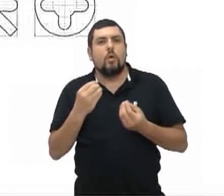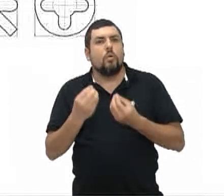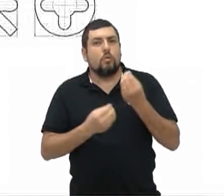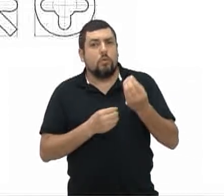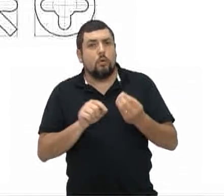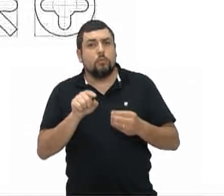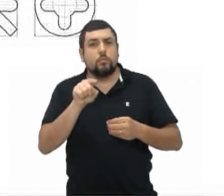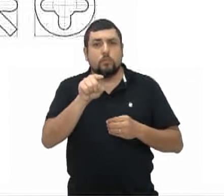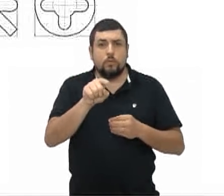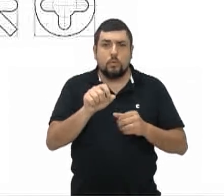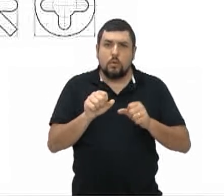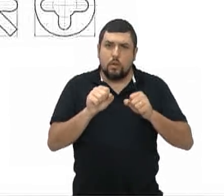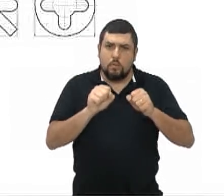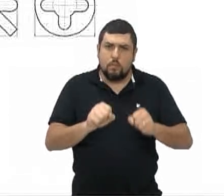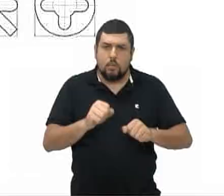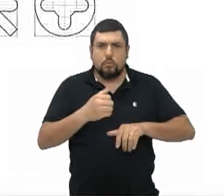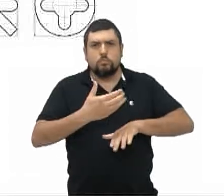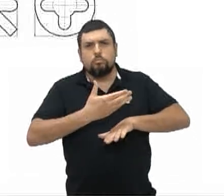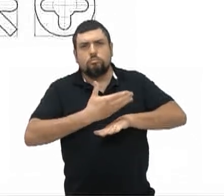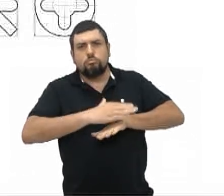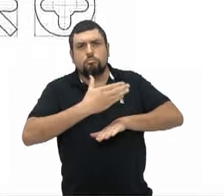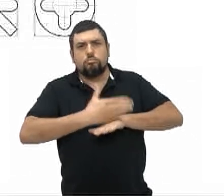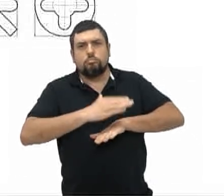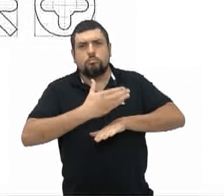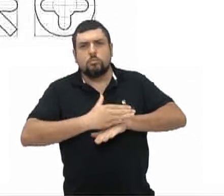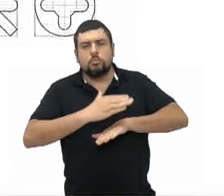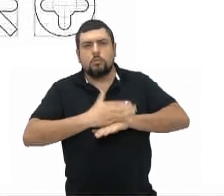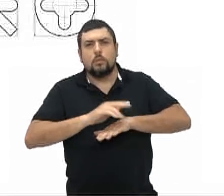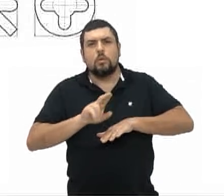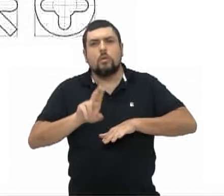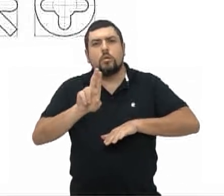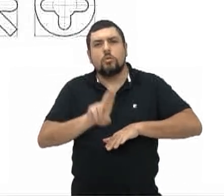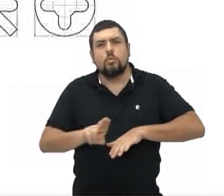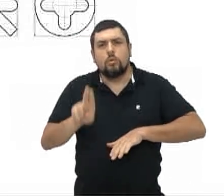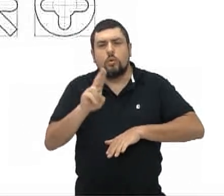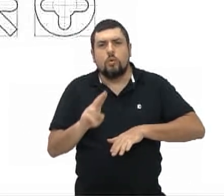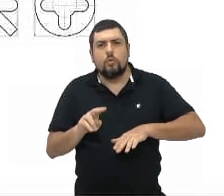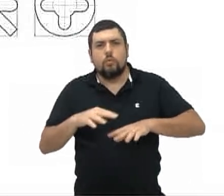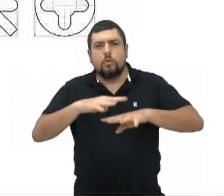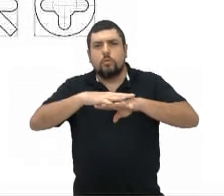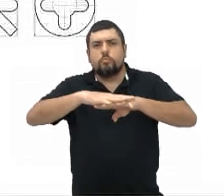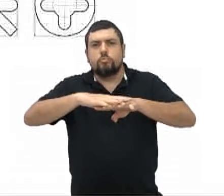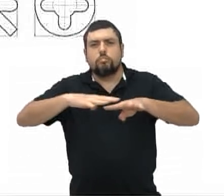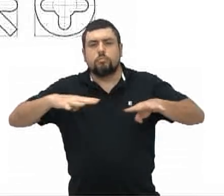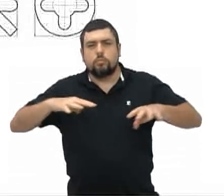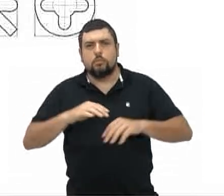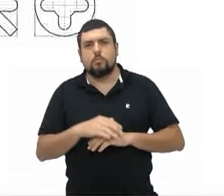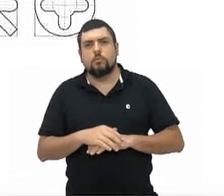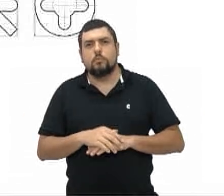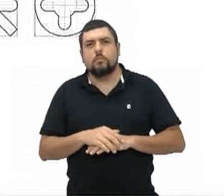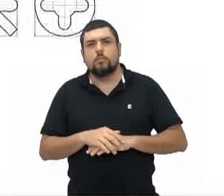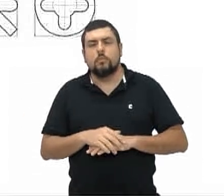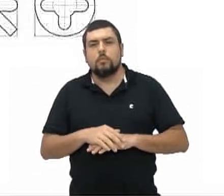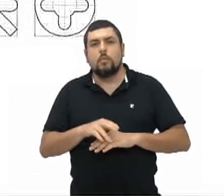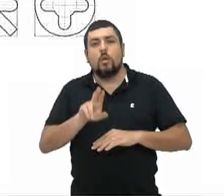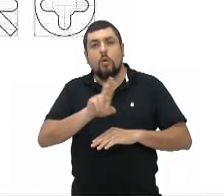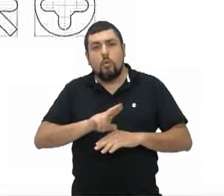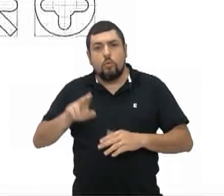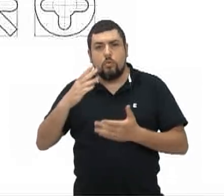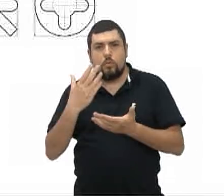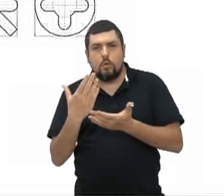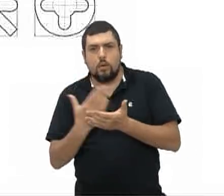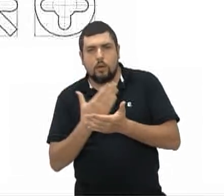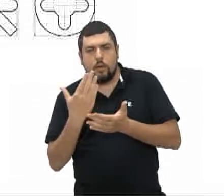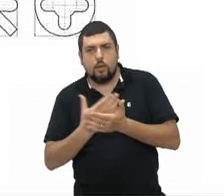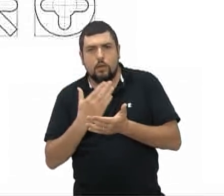pode desenvolver utilizando a malha quadriculada. Então, quando a gente fala para vocês utilizarem a malha